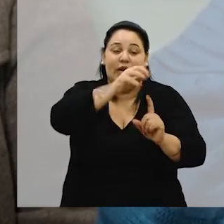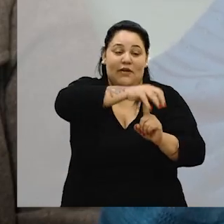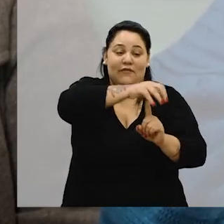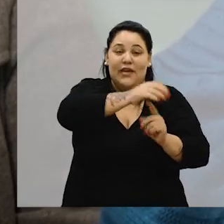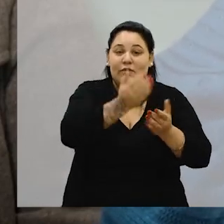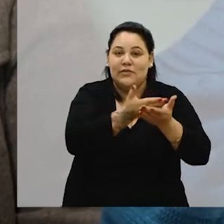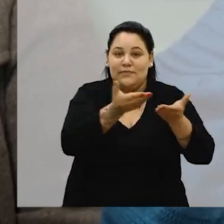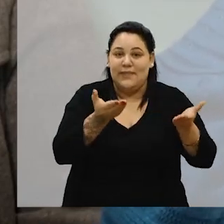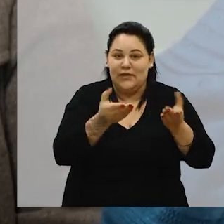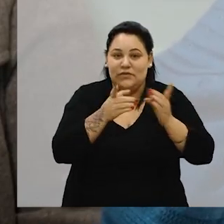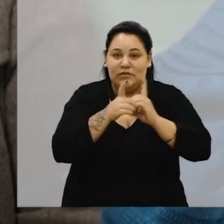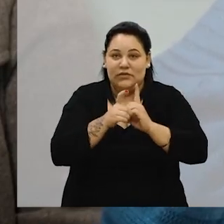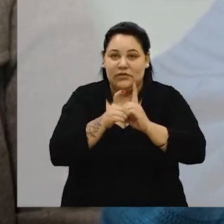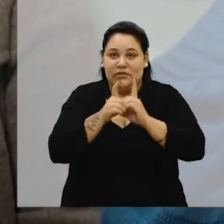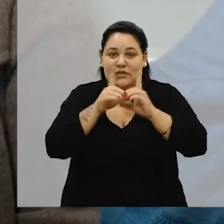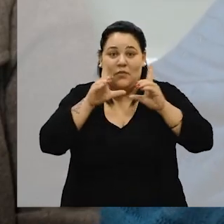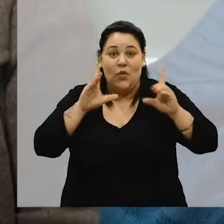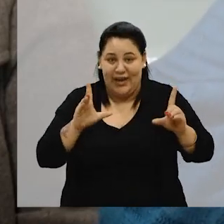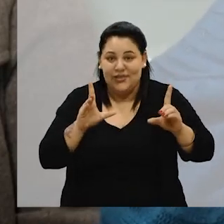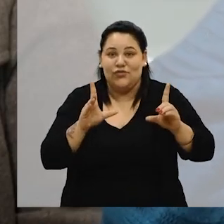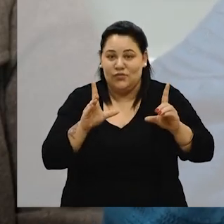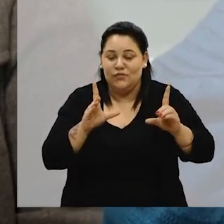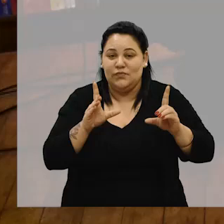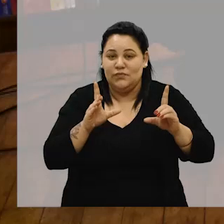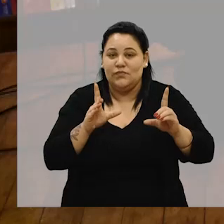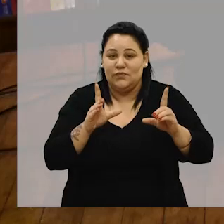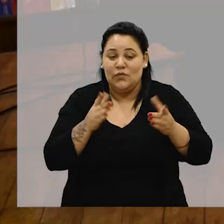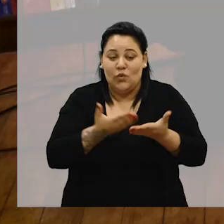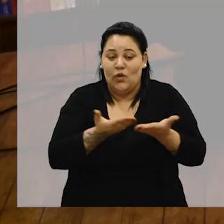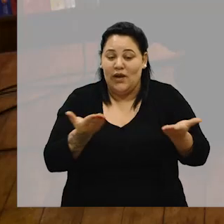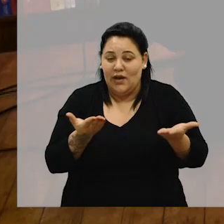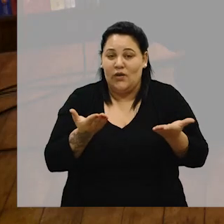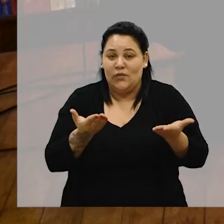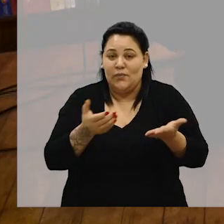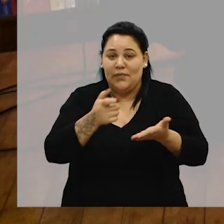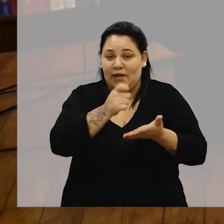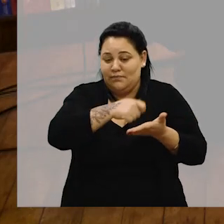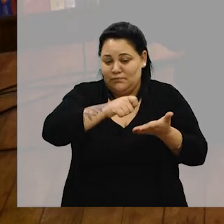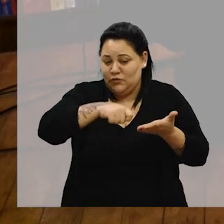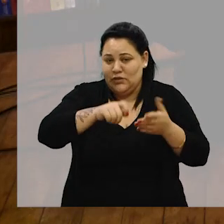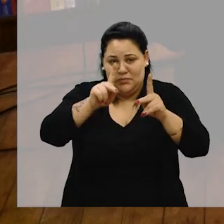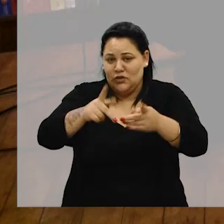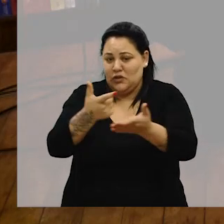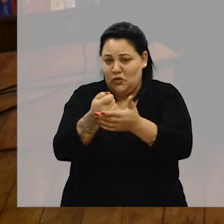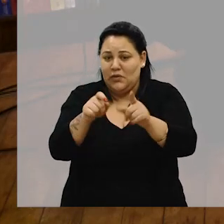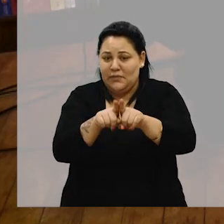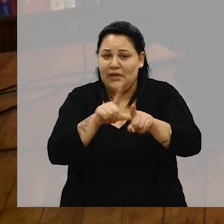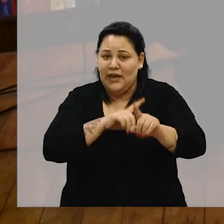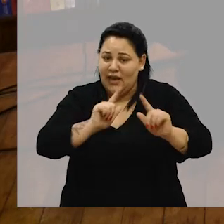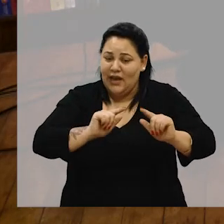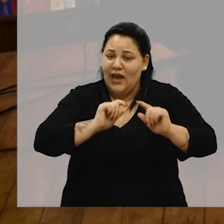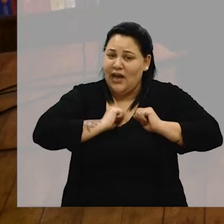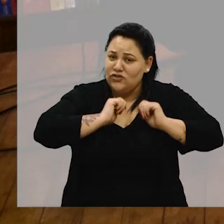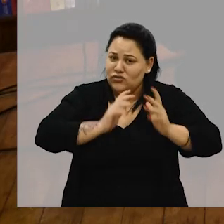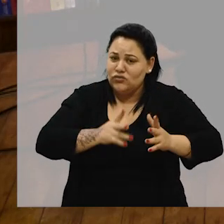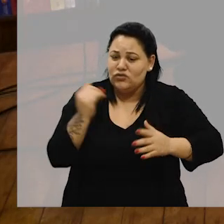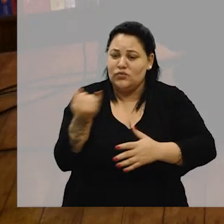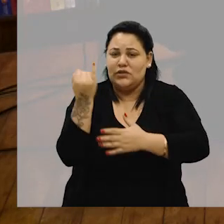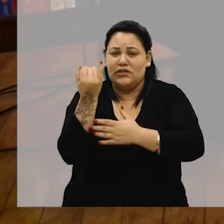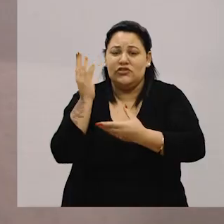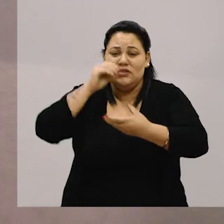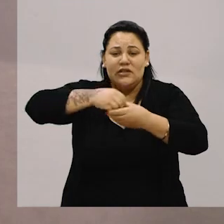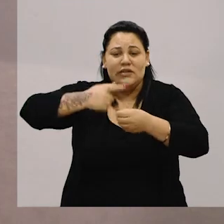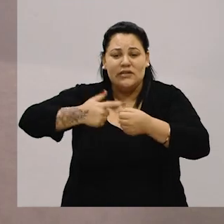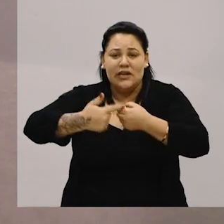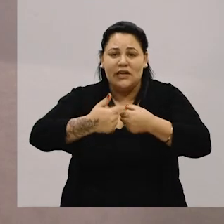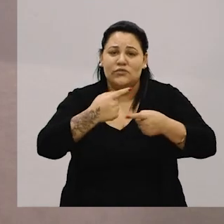ela é um espaço muito democrático, tanto para autores quanto leitores. Então, existem iniciativas muito importantes na cidade, justamente